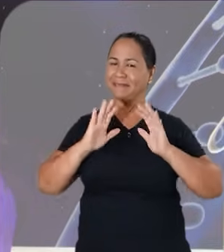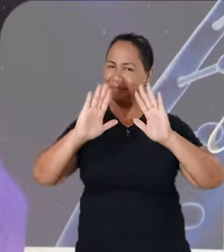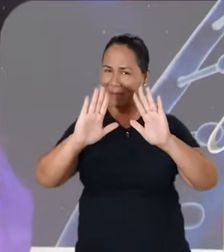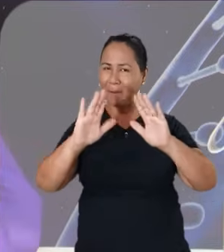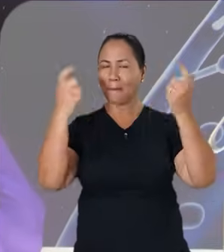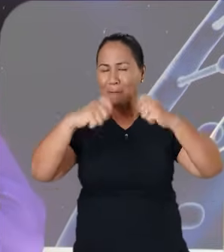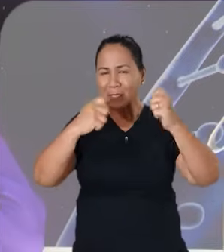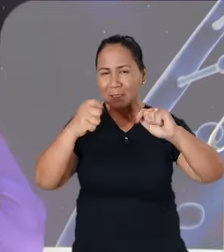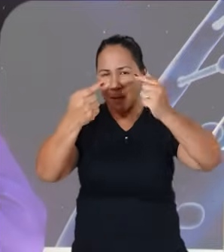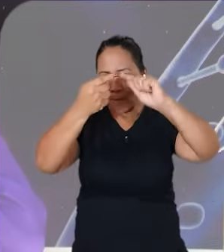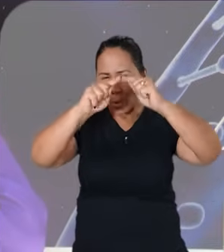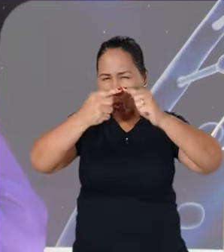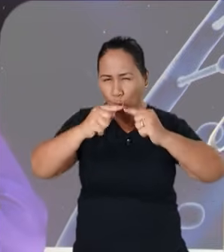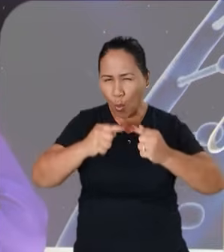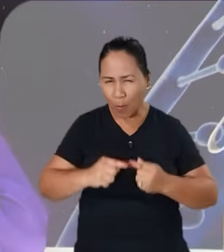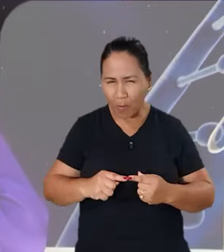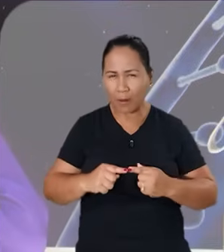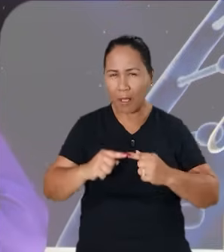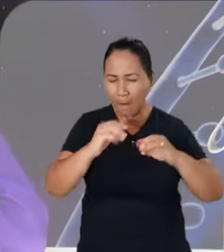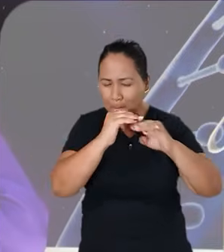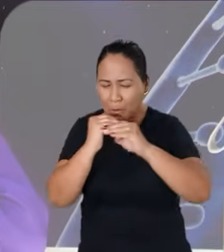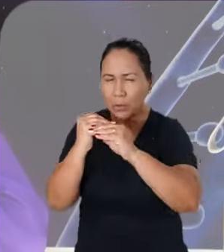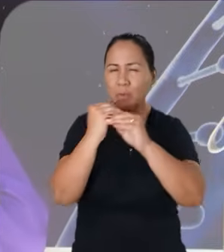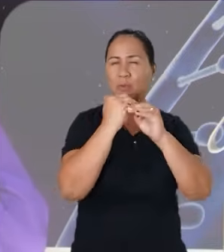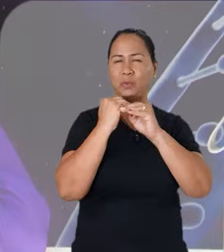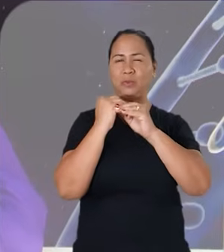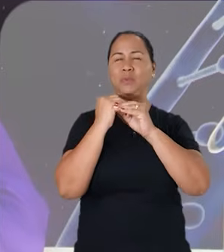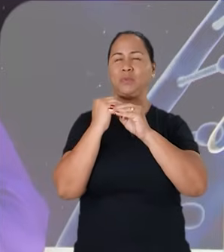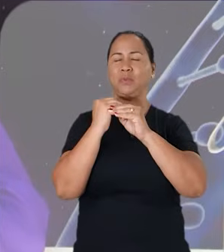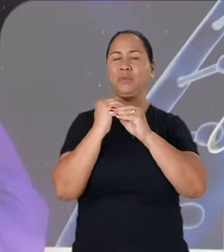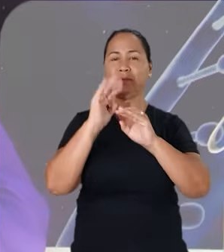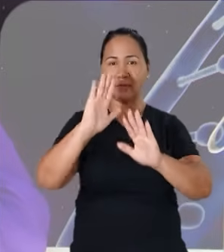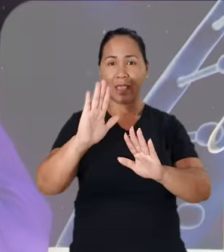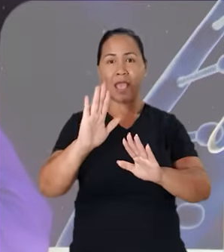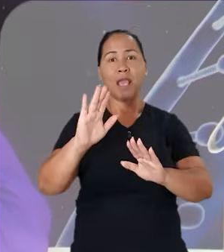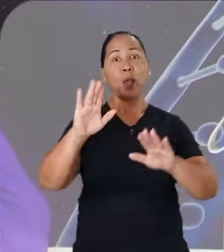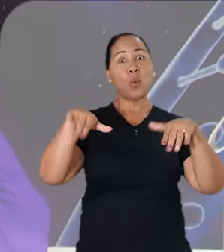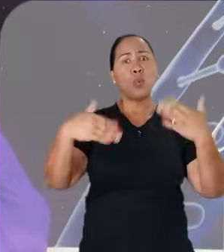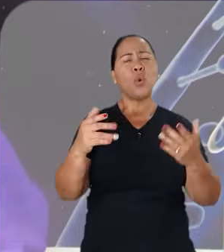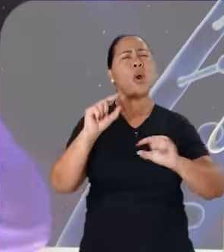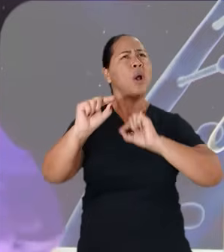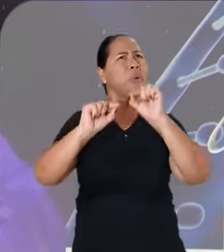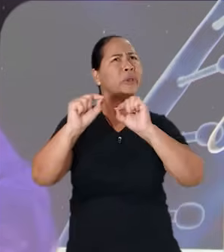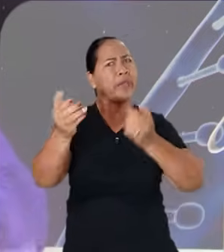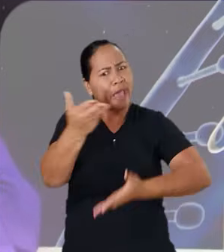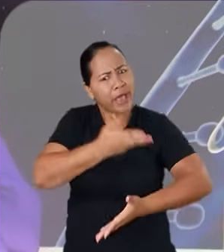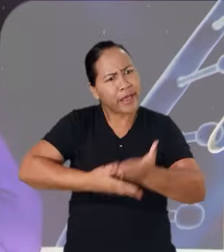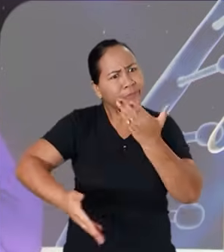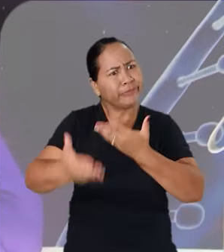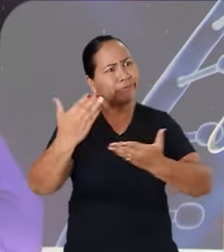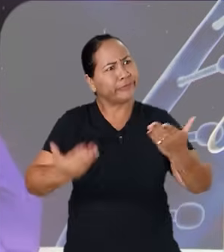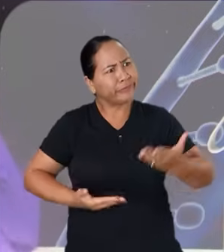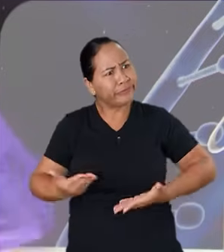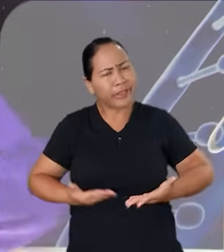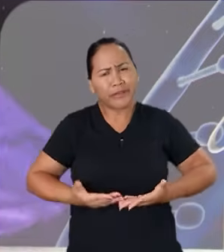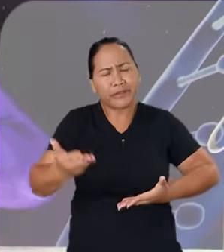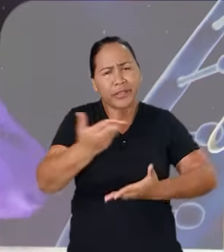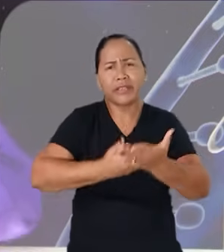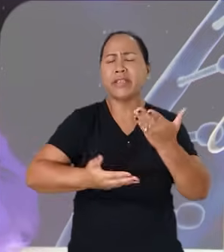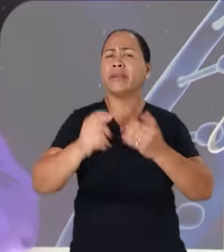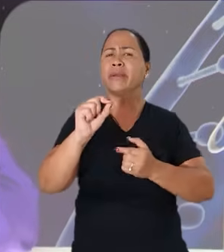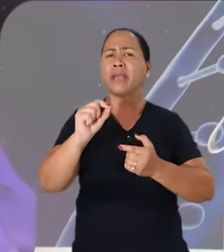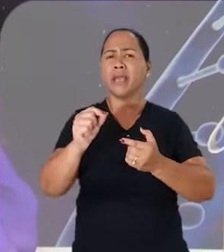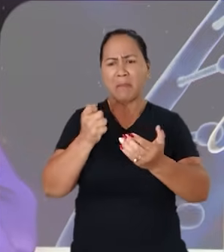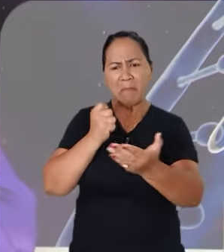riqueza. Então, alinhar o teu servir, que muitas vezes não é